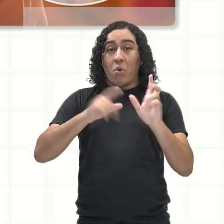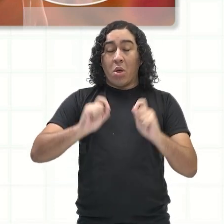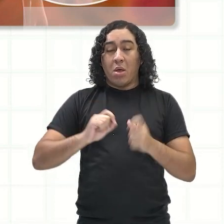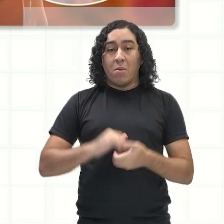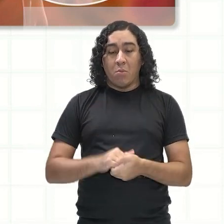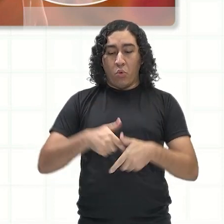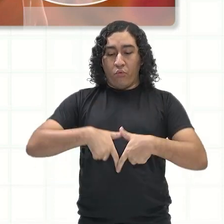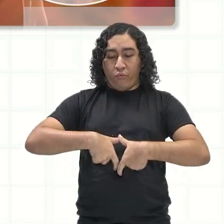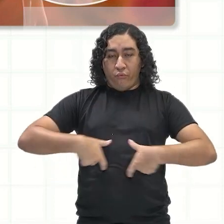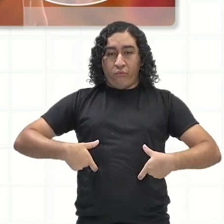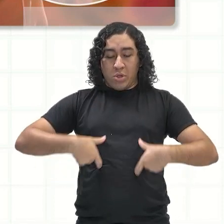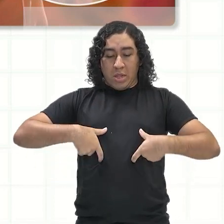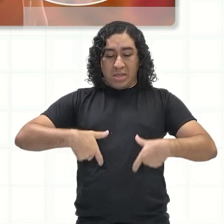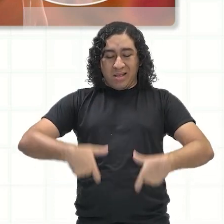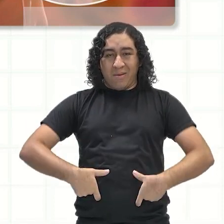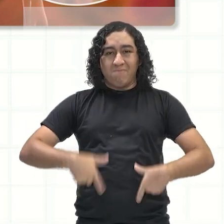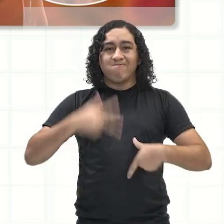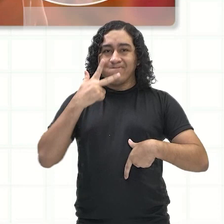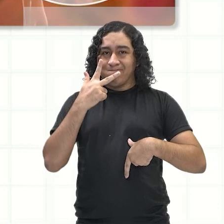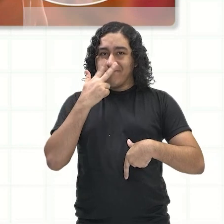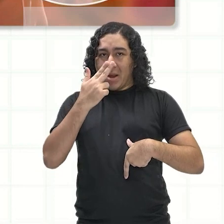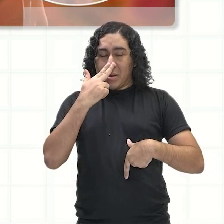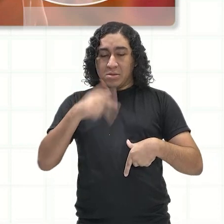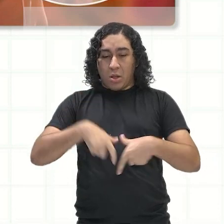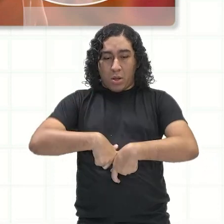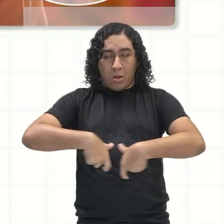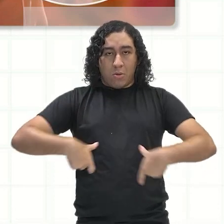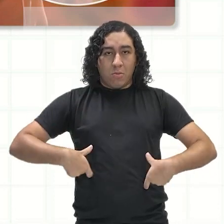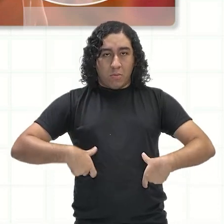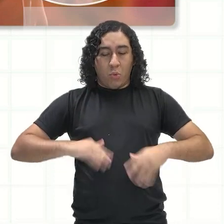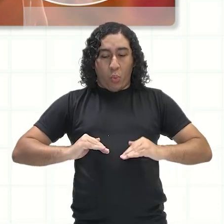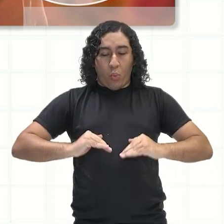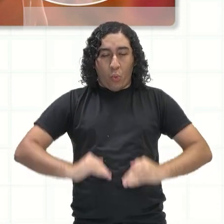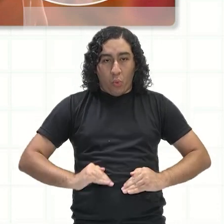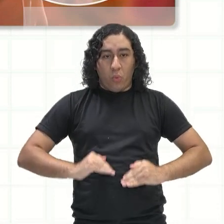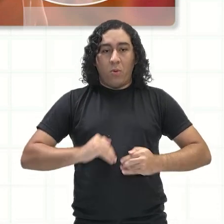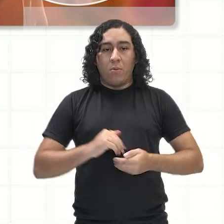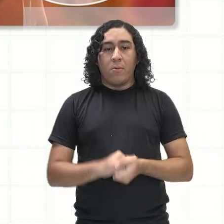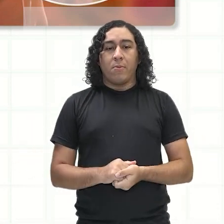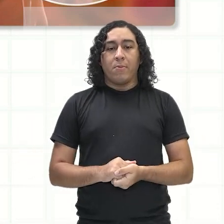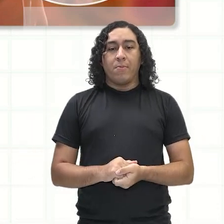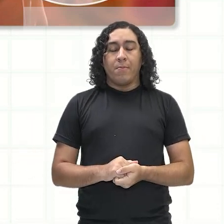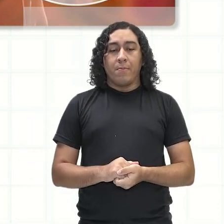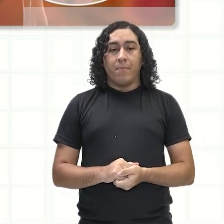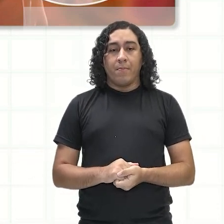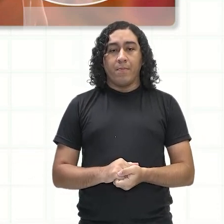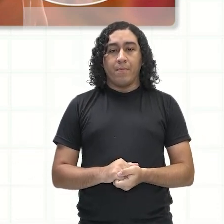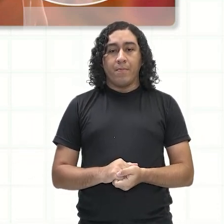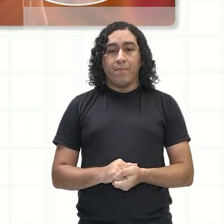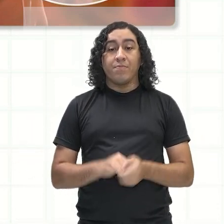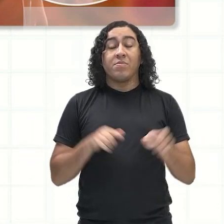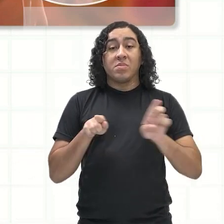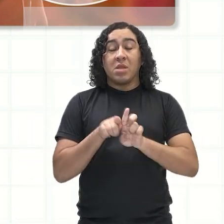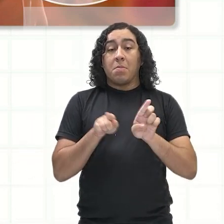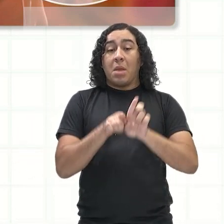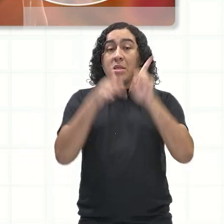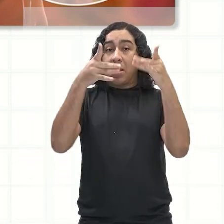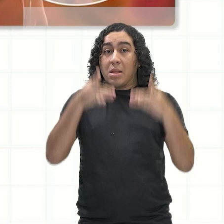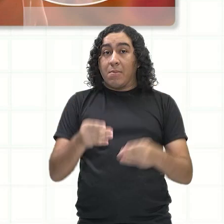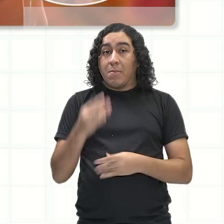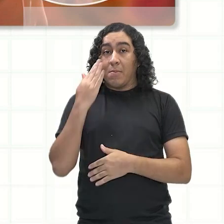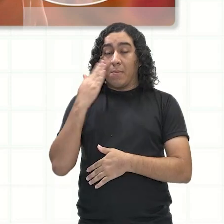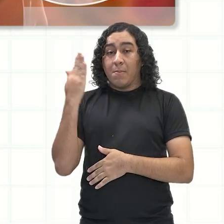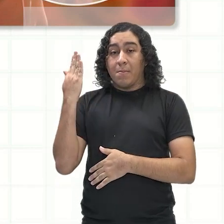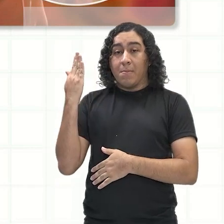essa região mais inferior ali do abdômen. E aí a gente está observando na imagem, né, no detalhe da imagem,